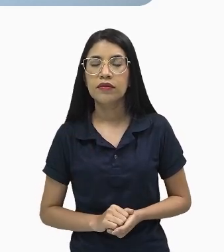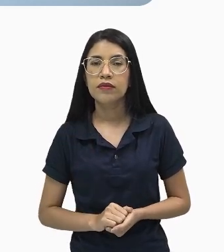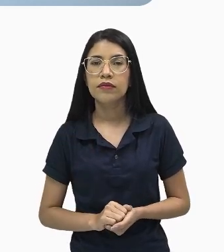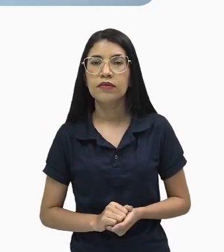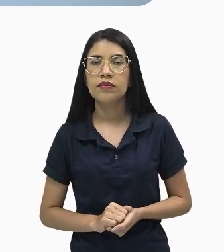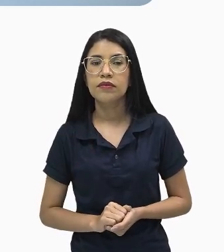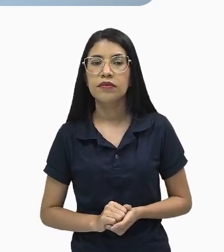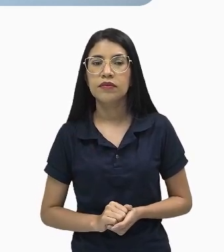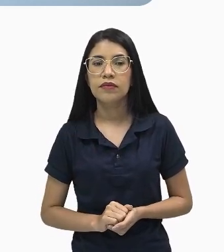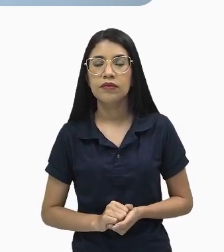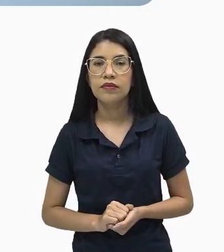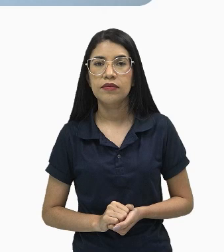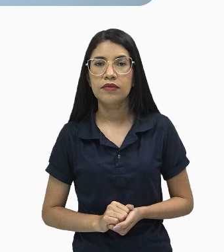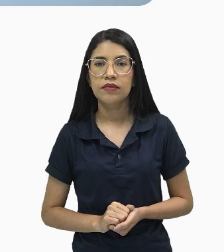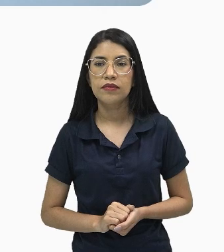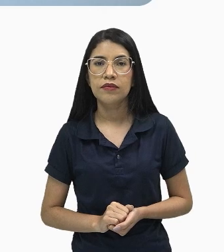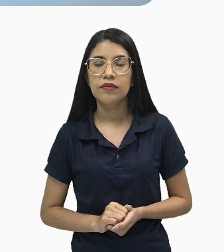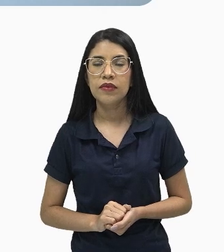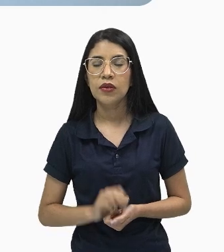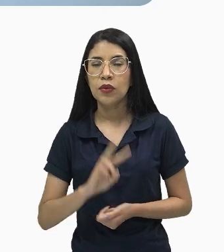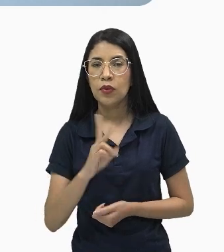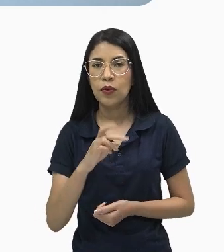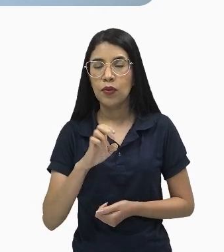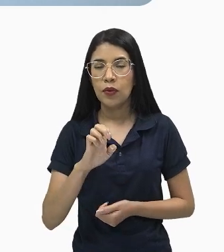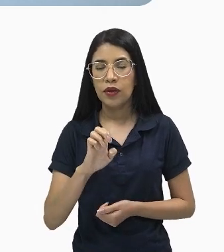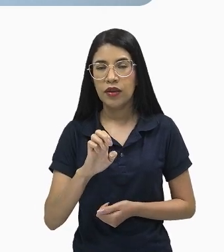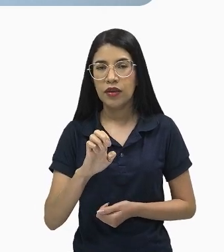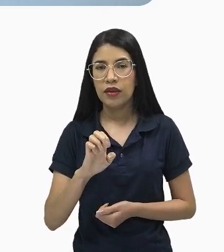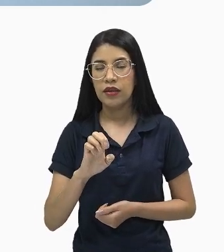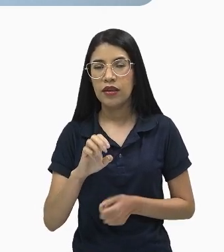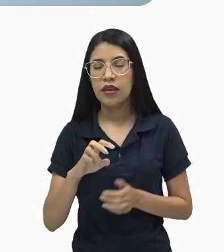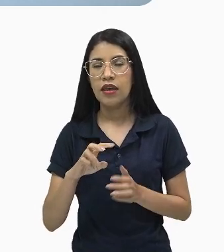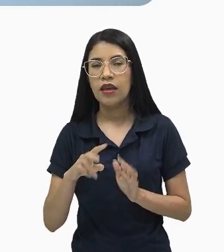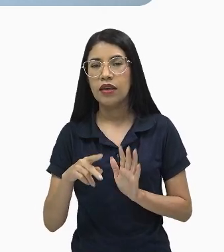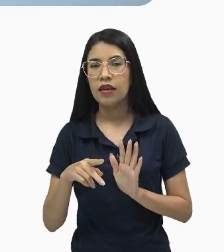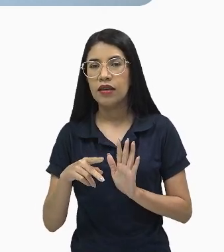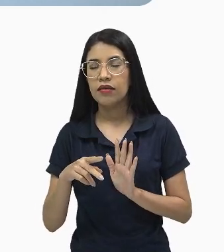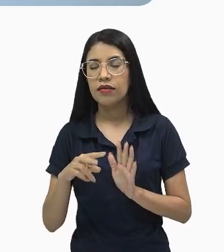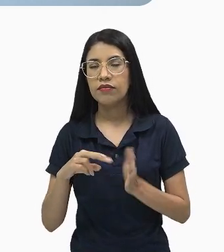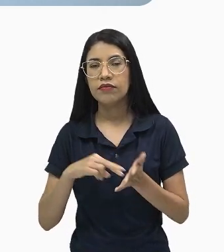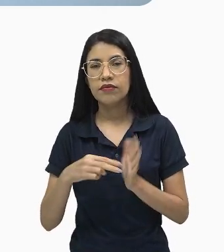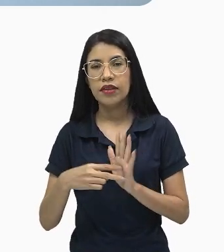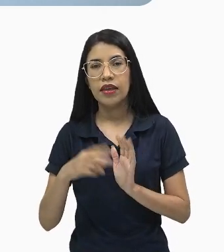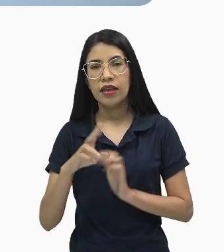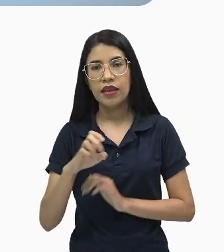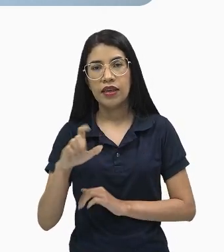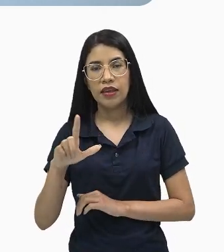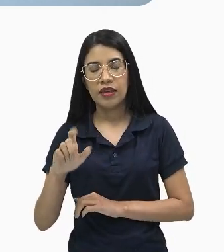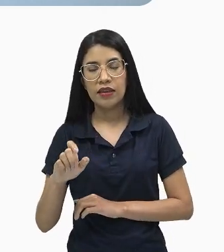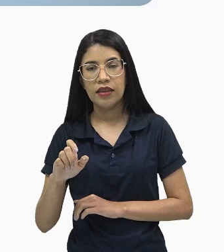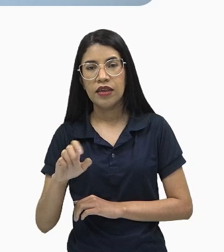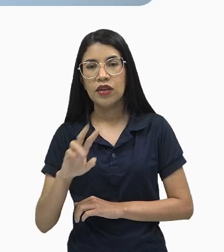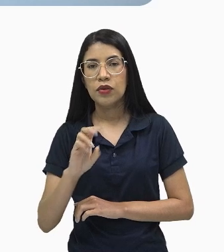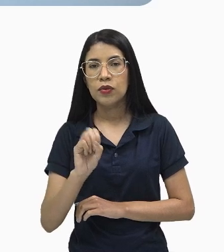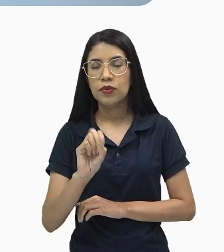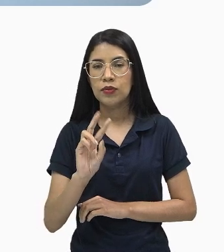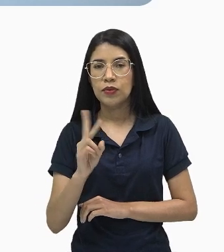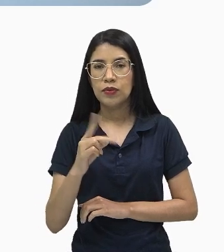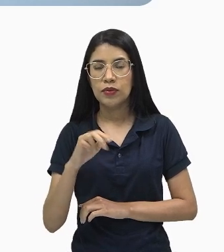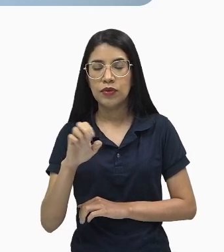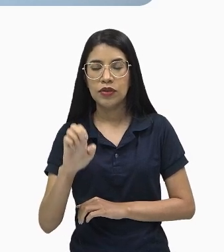ele, que é he, she, que é ela, e o it, ele ou ela. Bom, no Simple Present,